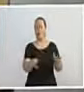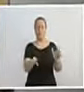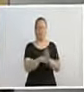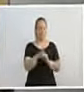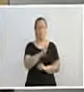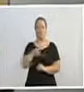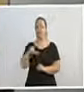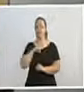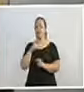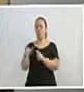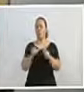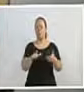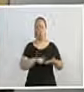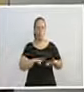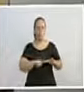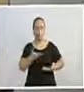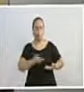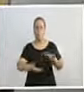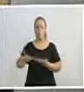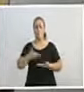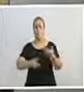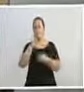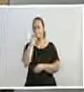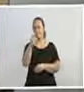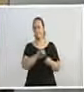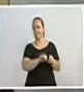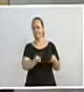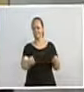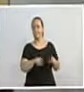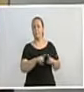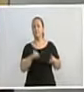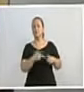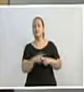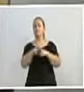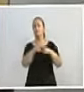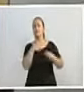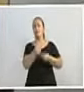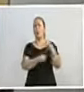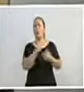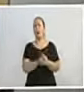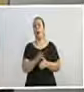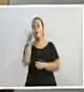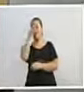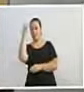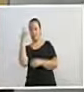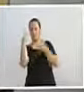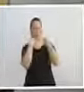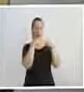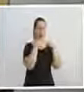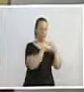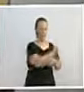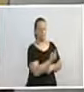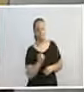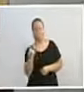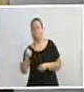essas estações de tratamento, né? E que são feitas a manutenção conforme a reclamação. eu entendo de